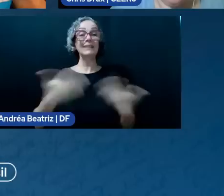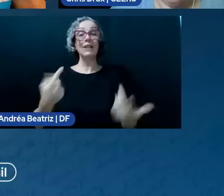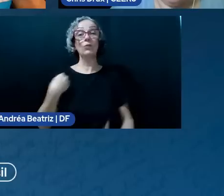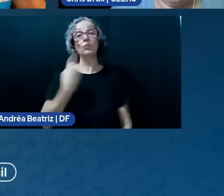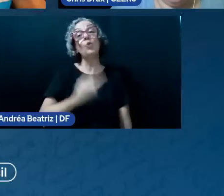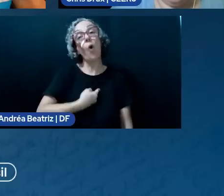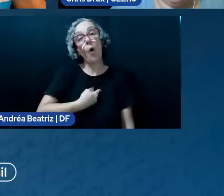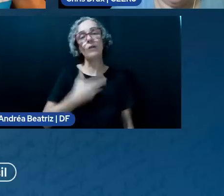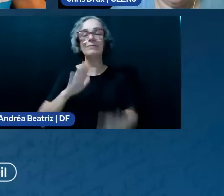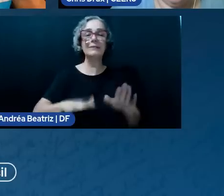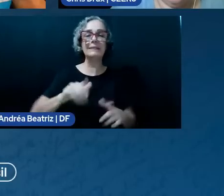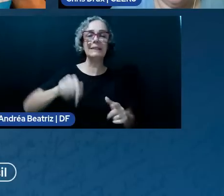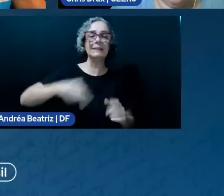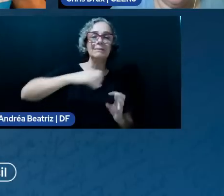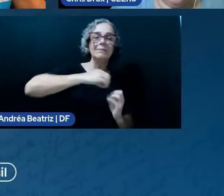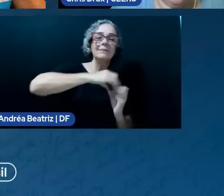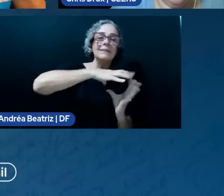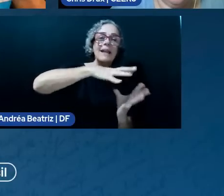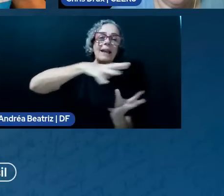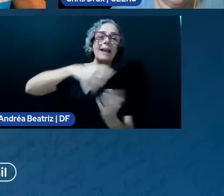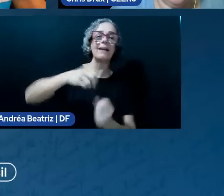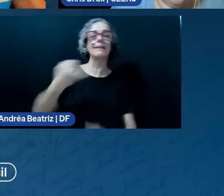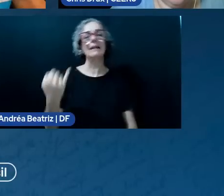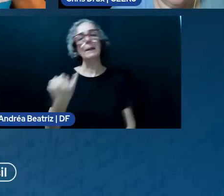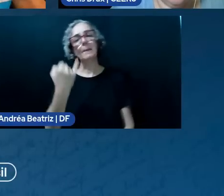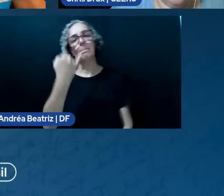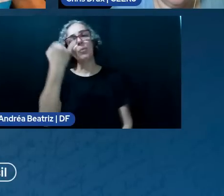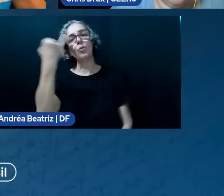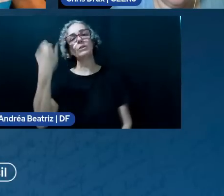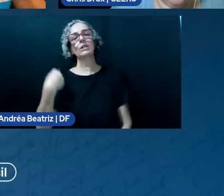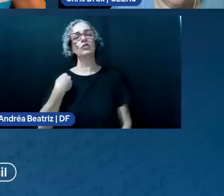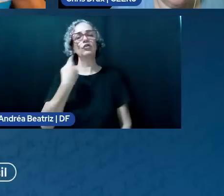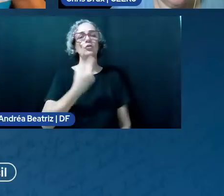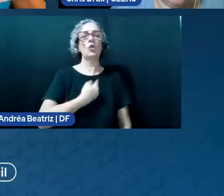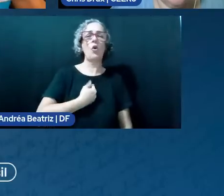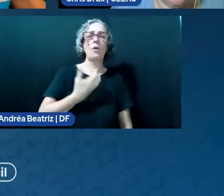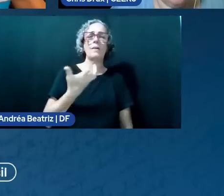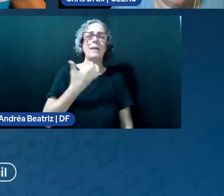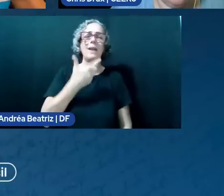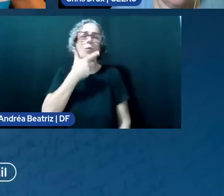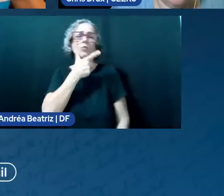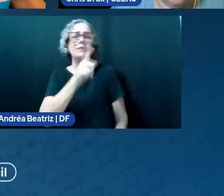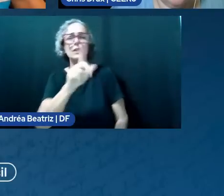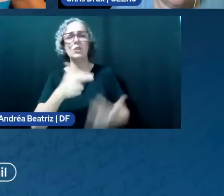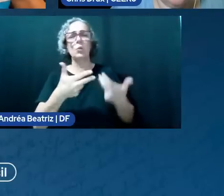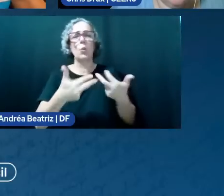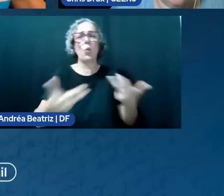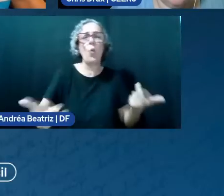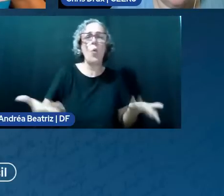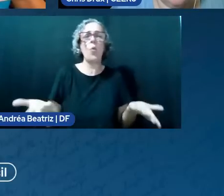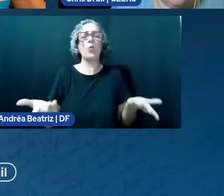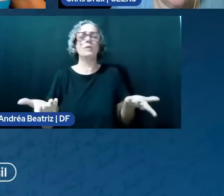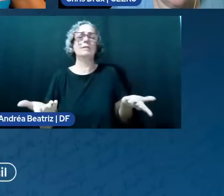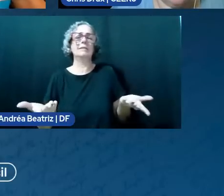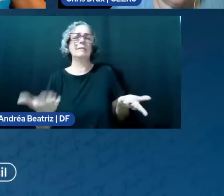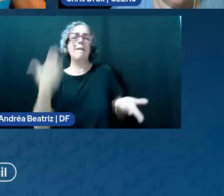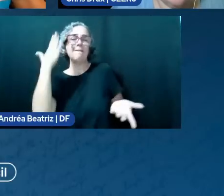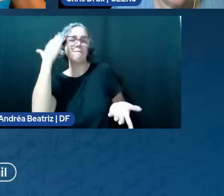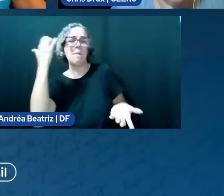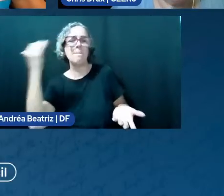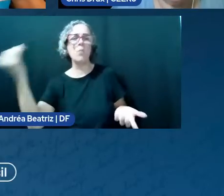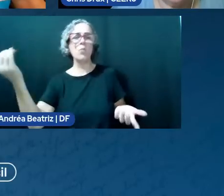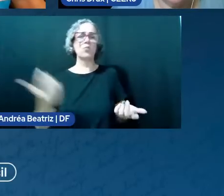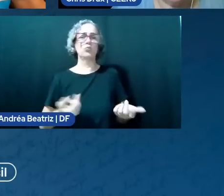nós nos dedicamos muito a consegui-las aqui no plano físico, fama, prestígio,